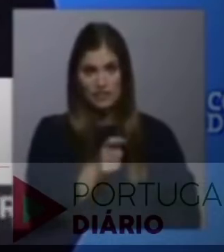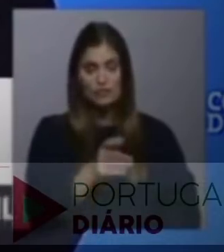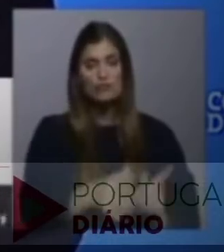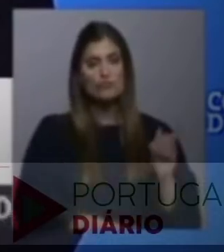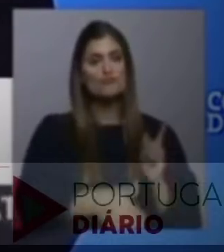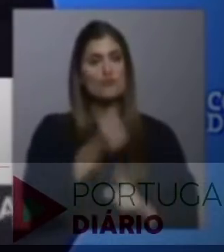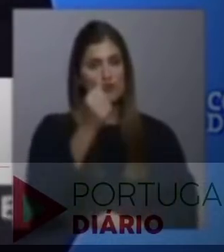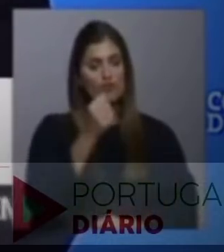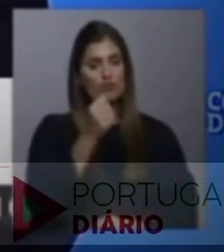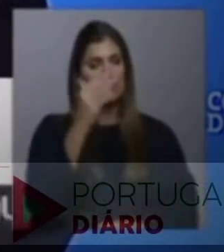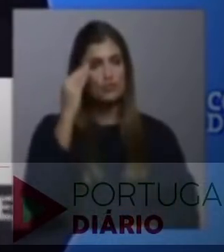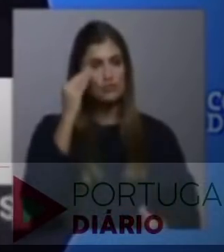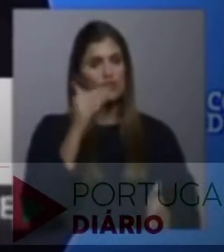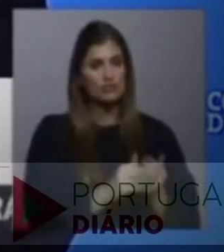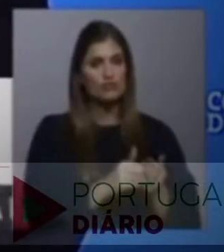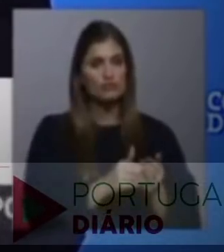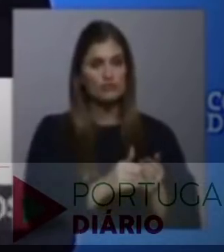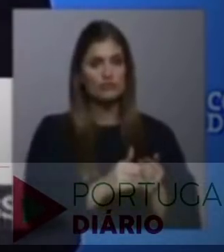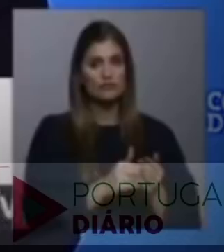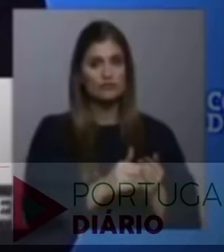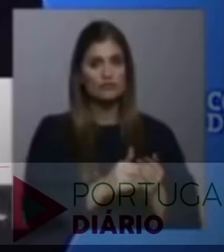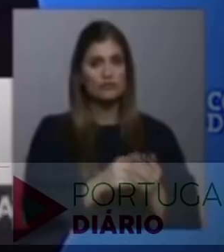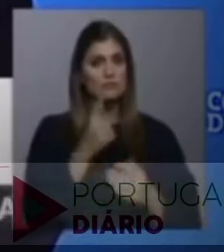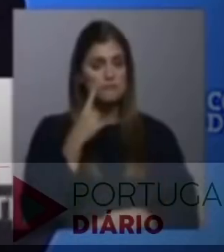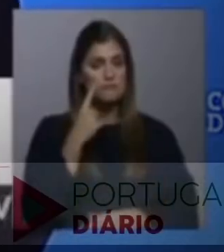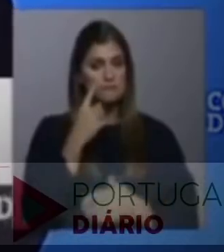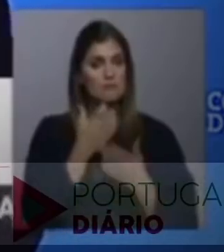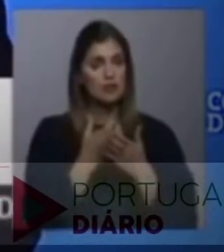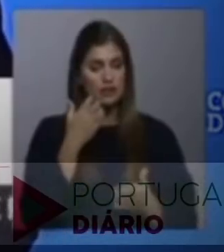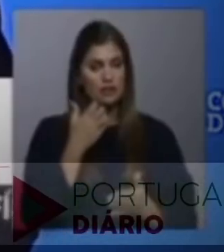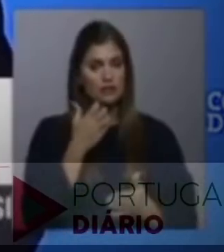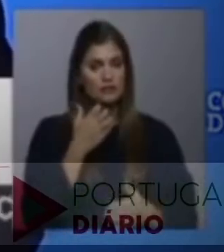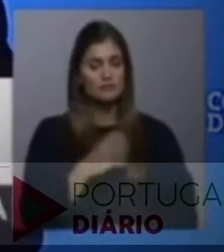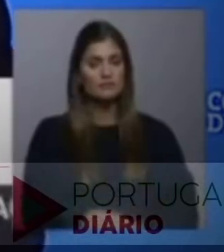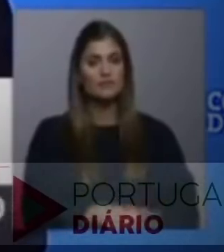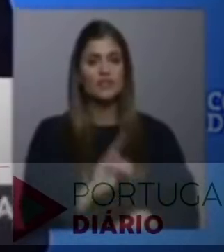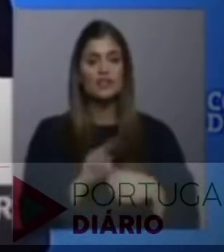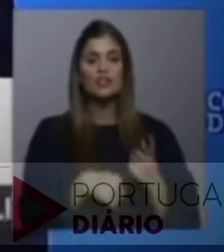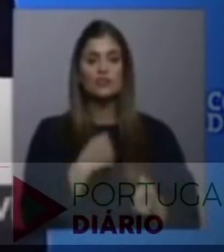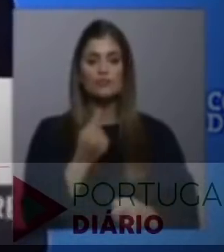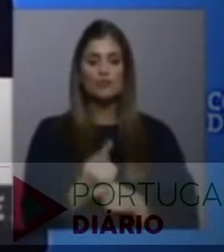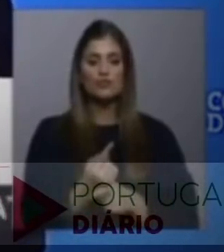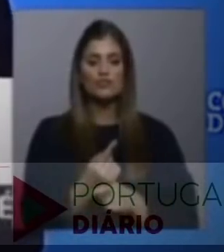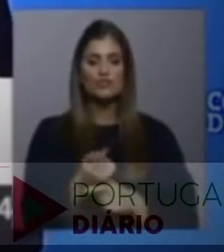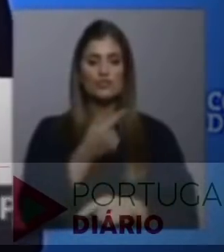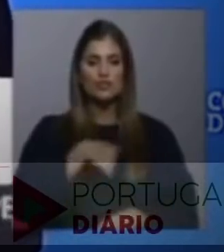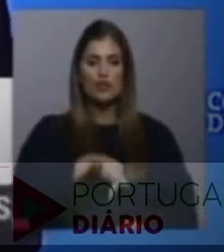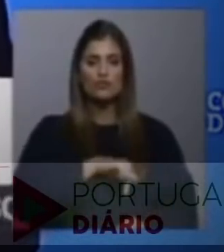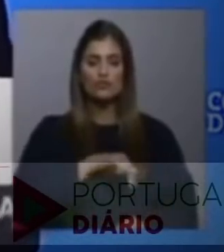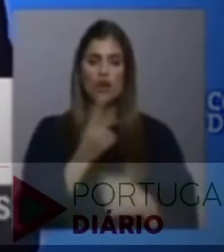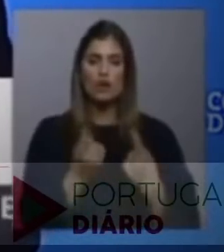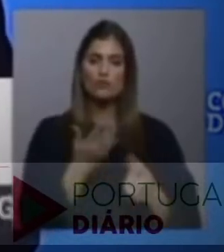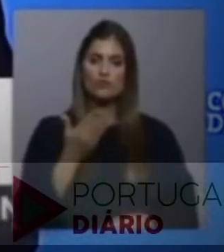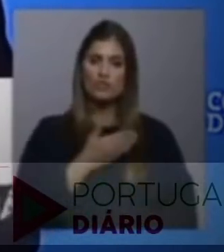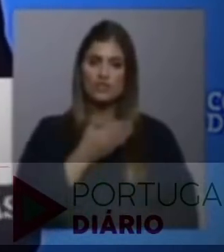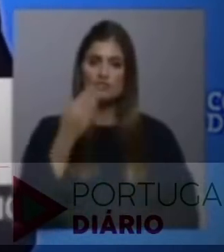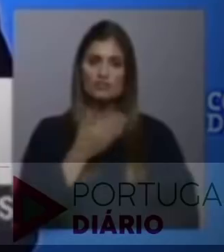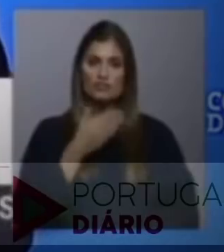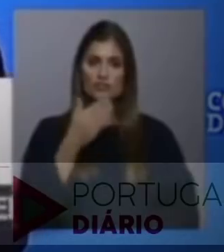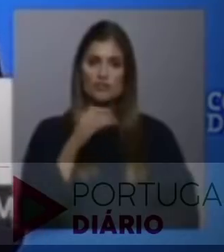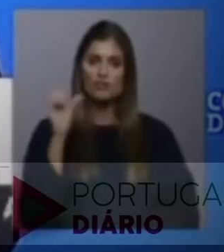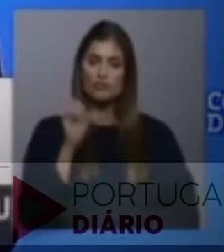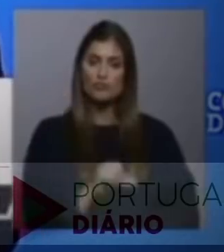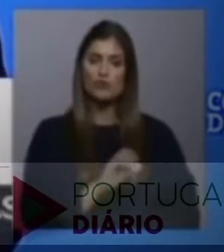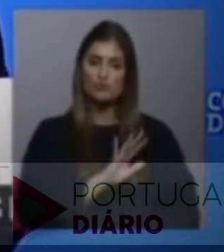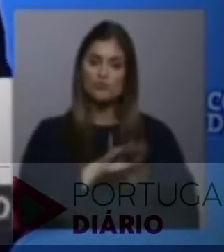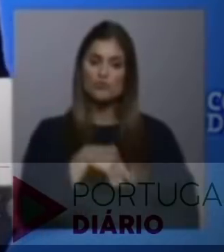alcançar resultados tão notáveis, em que depois temos chegado a ser, durante alguns dias, os piores do